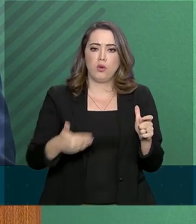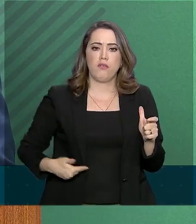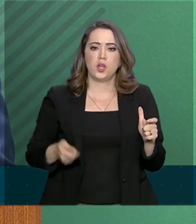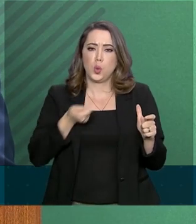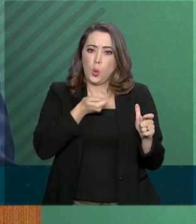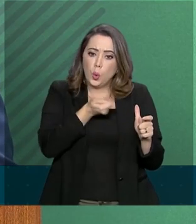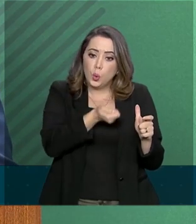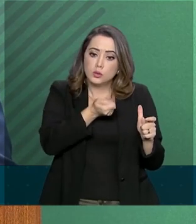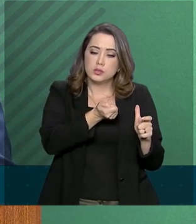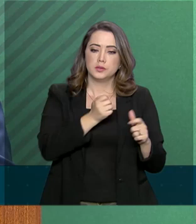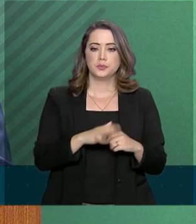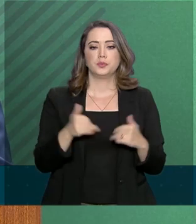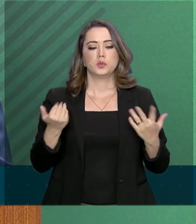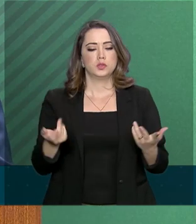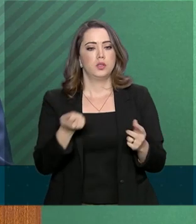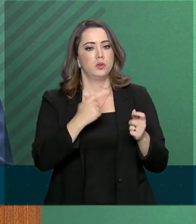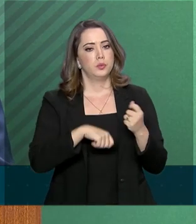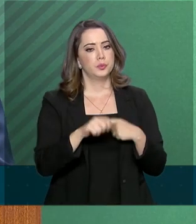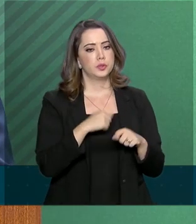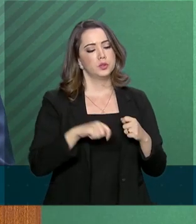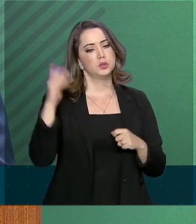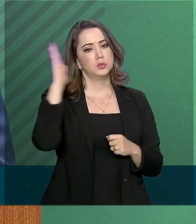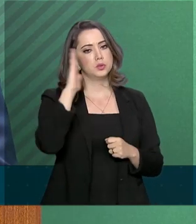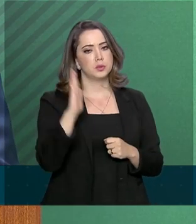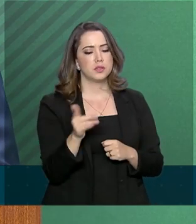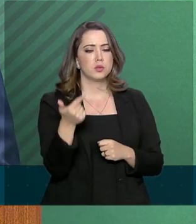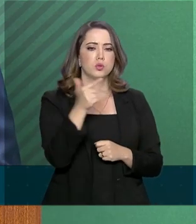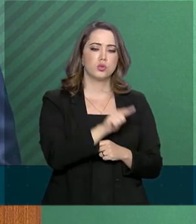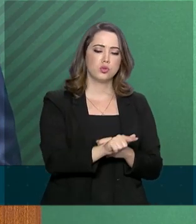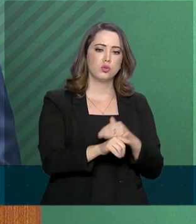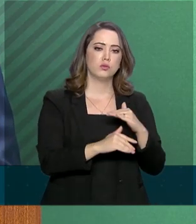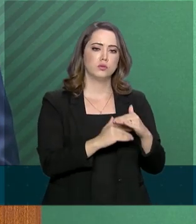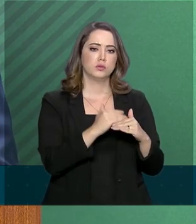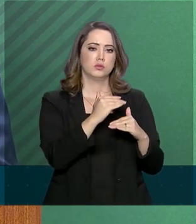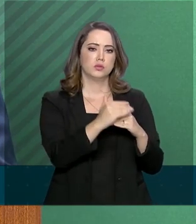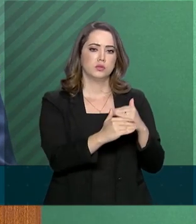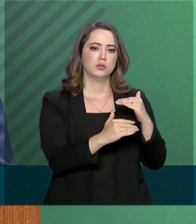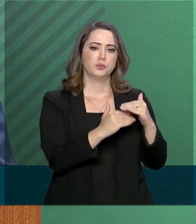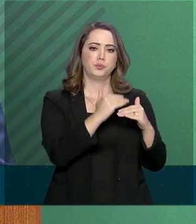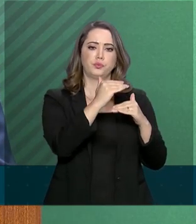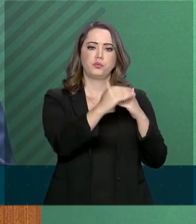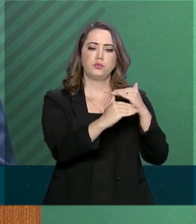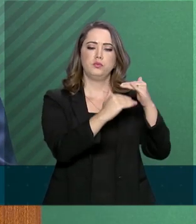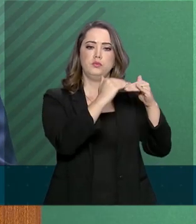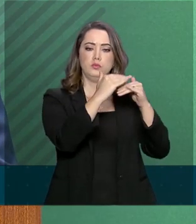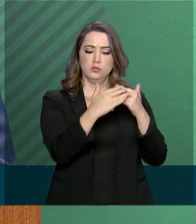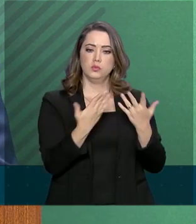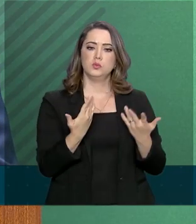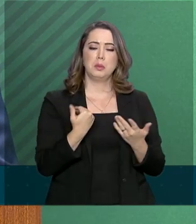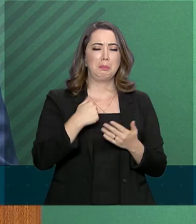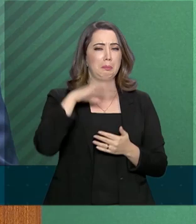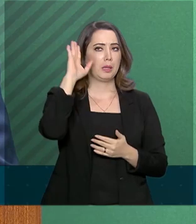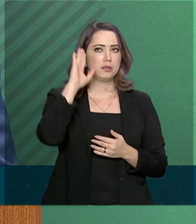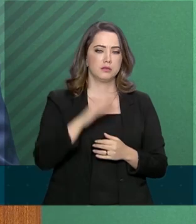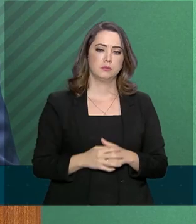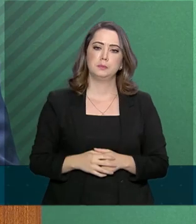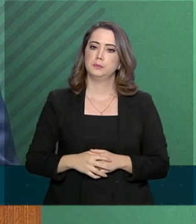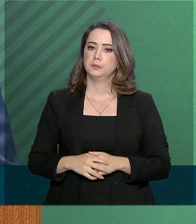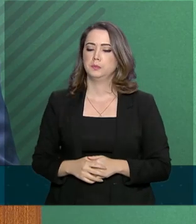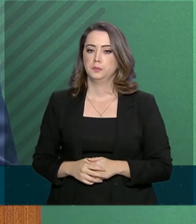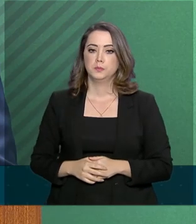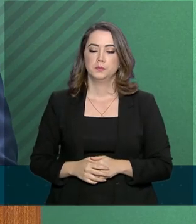com isso a economia brasileira voltará voltar a crescer ainda mais